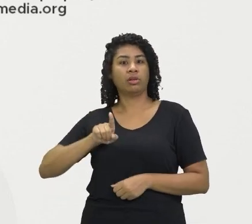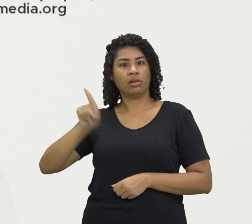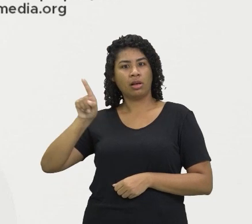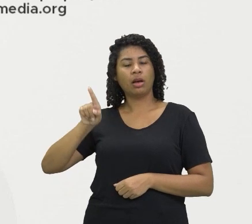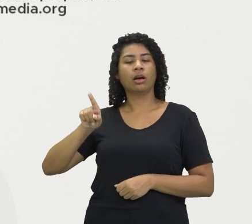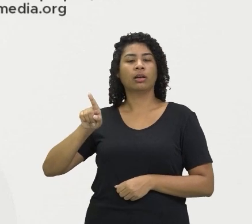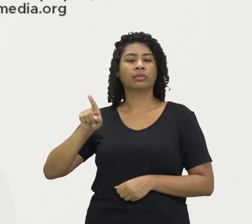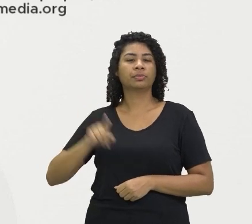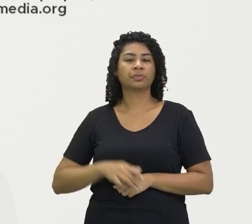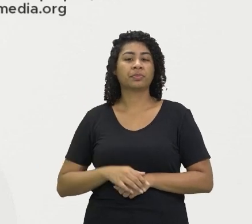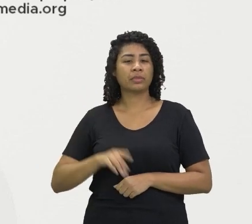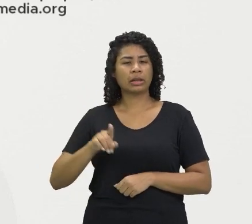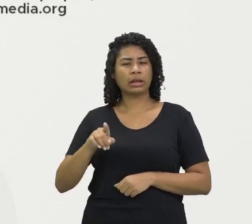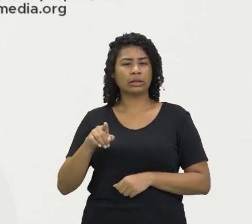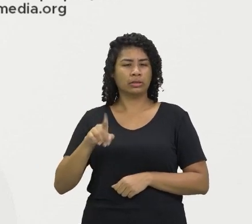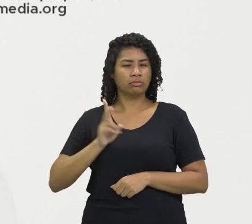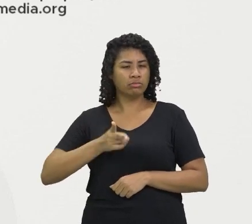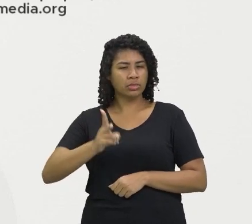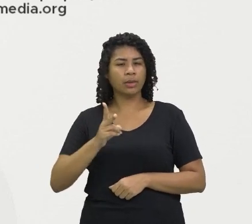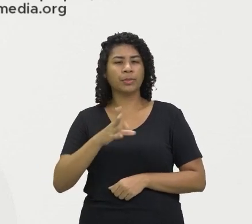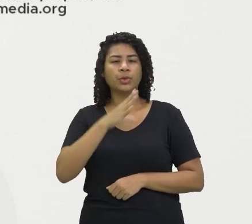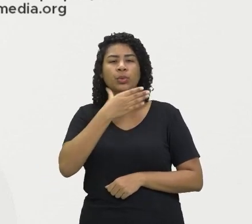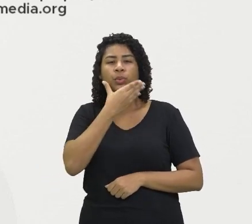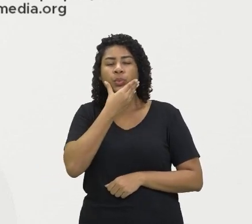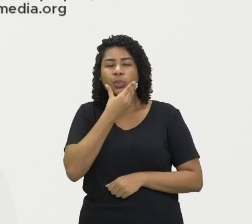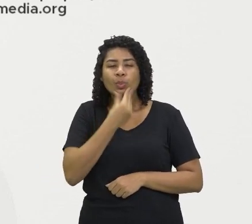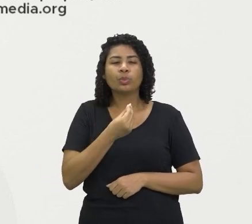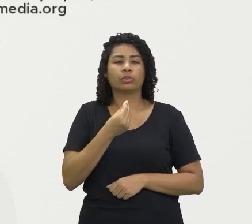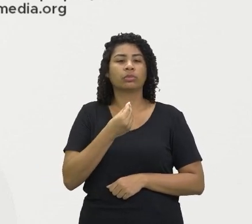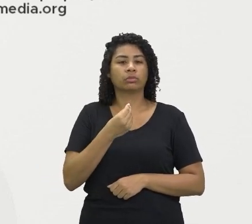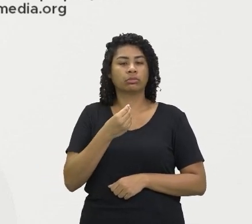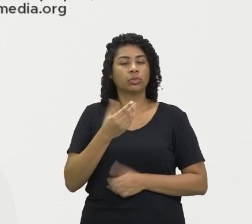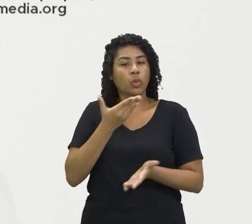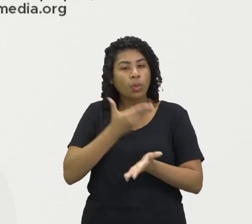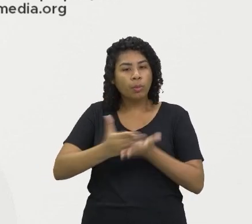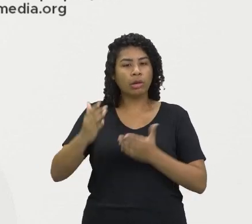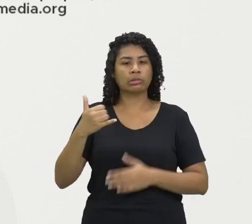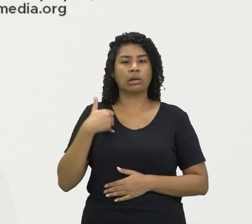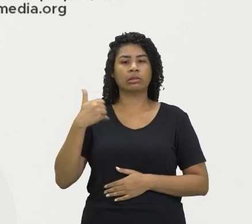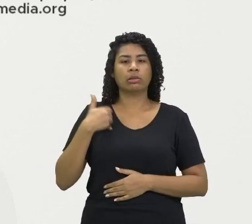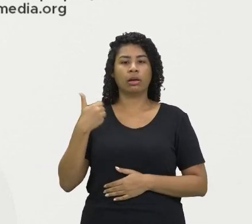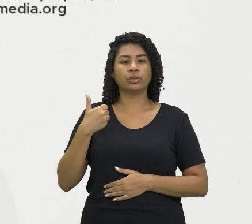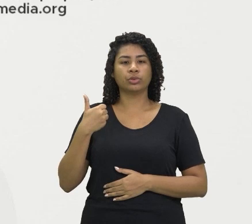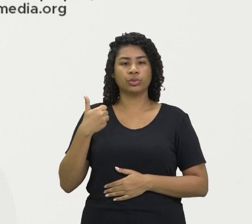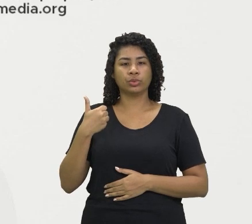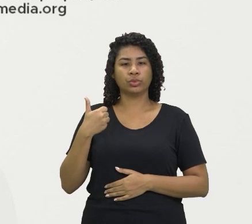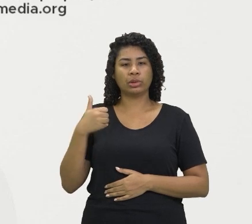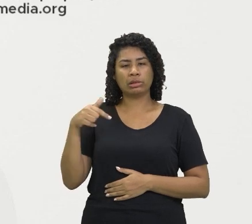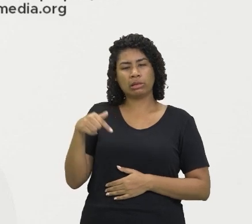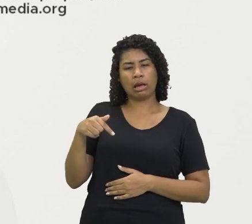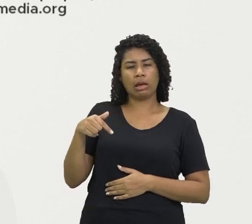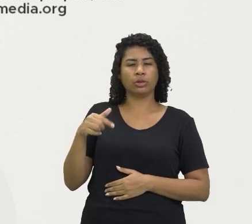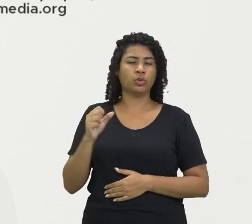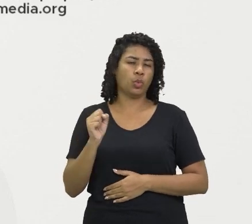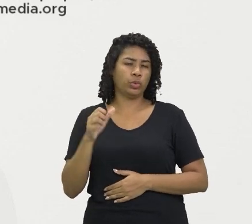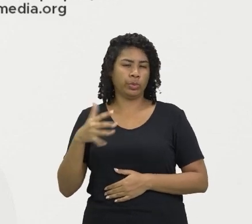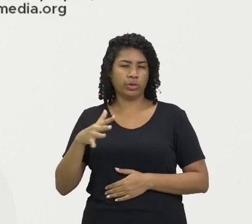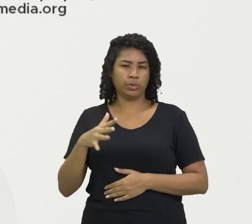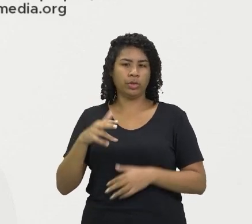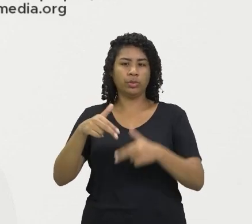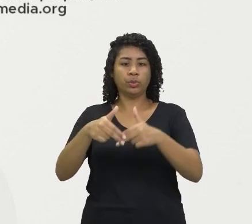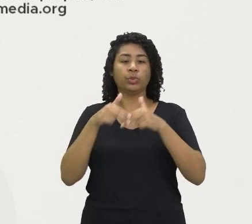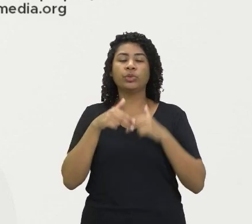7 ou 8 anos de idade. Olha só como é que eles fazem. Eles fazem uma perfuração no lábio inferior que irá receber um